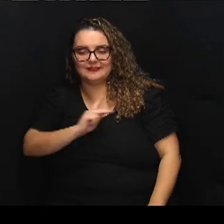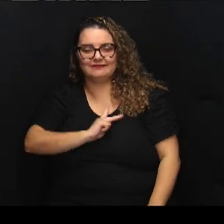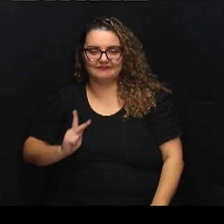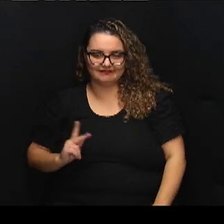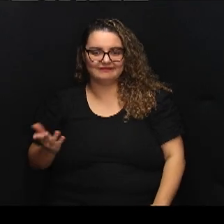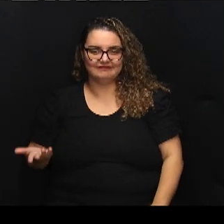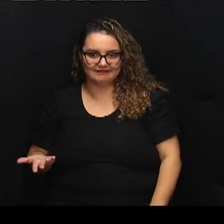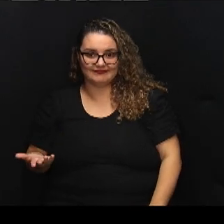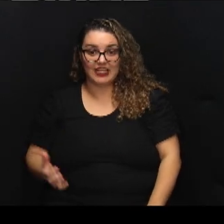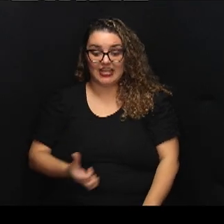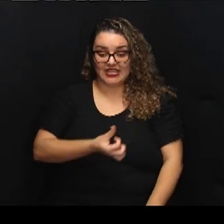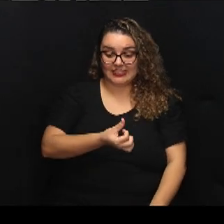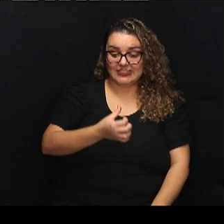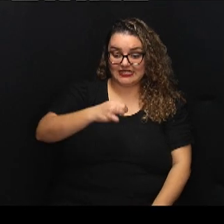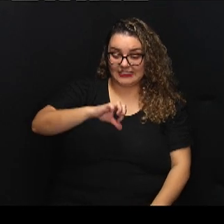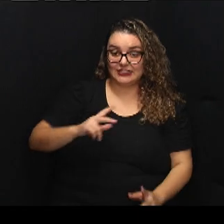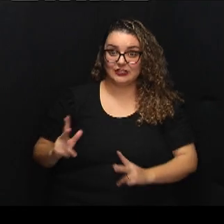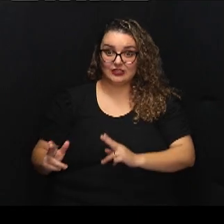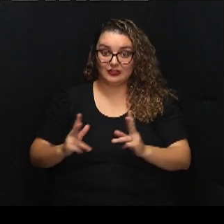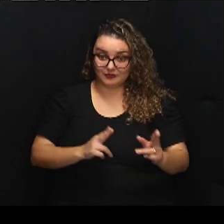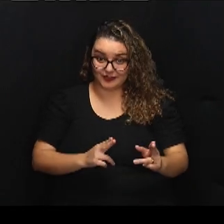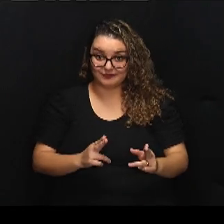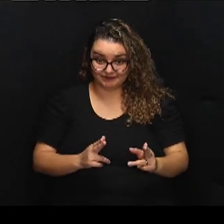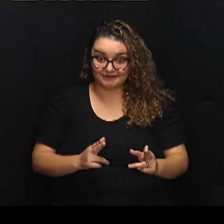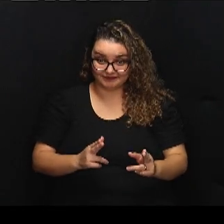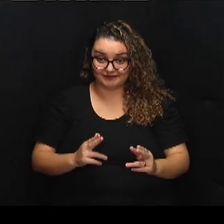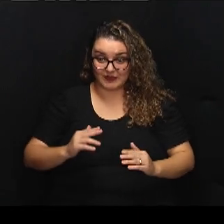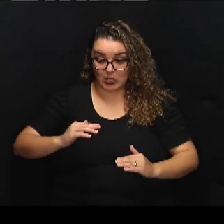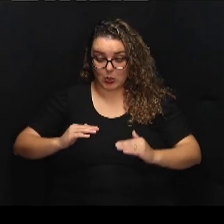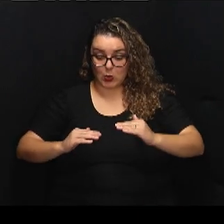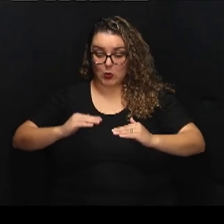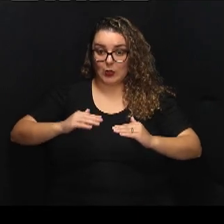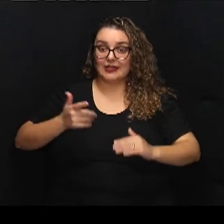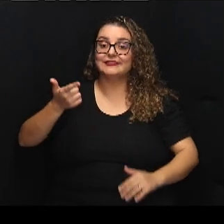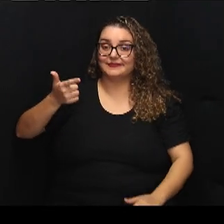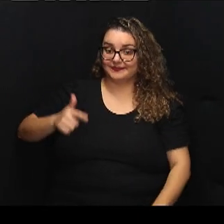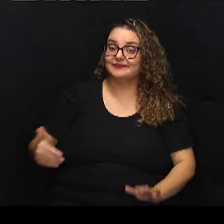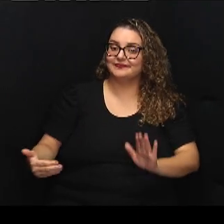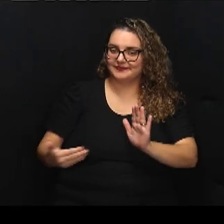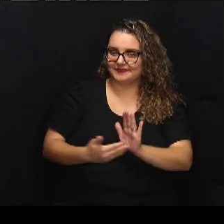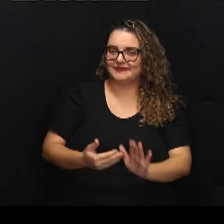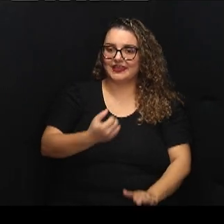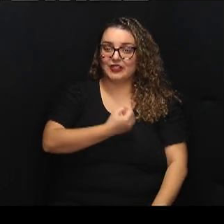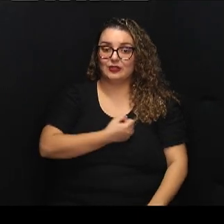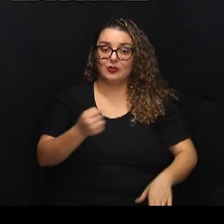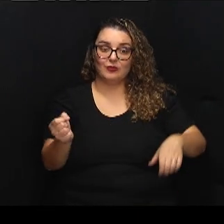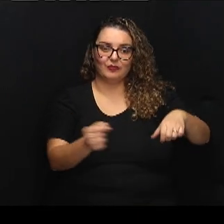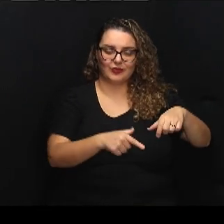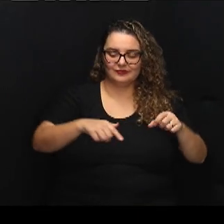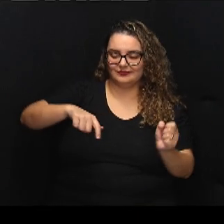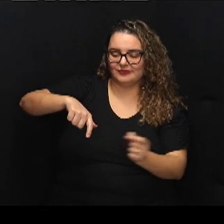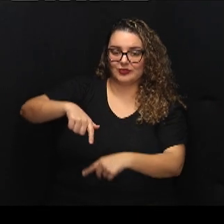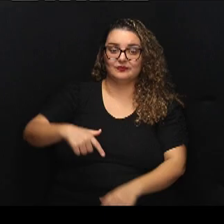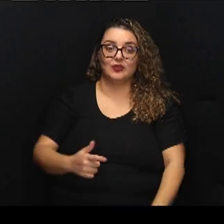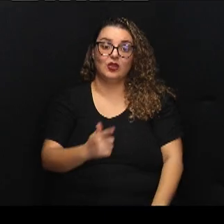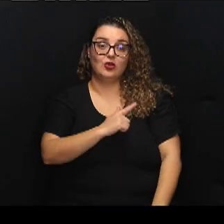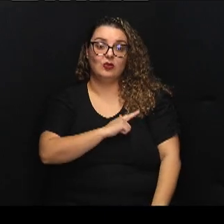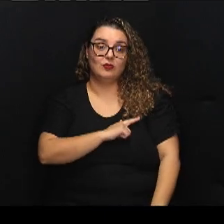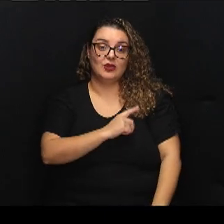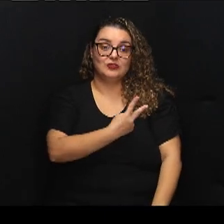Preta e 69 empates. O equilíbrio persiste até mesmo no número de gols. O Bugre